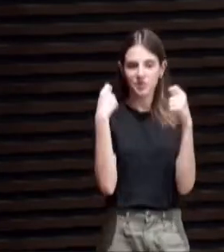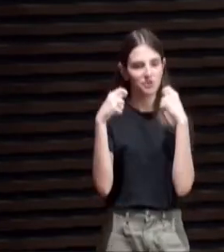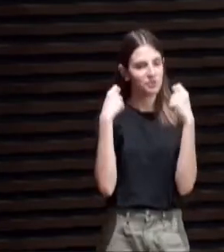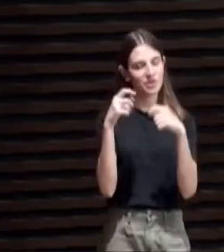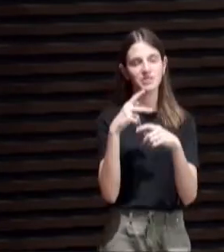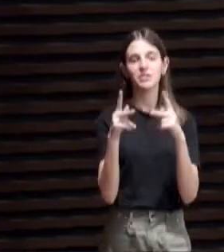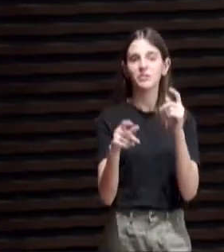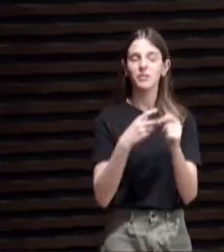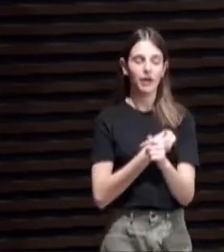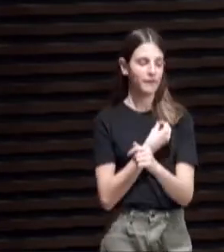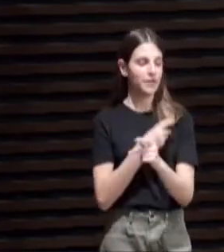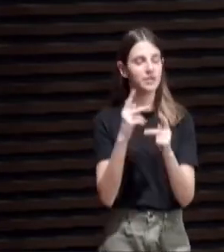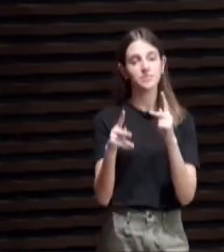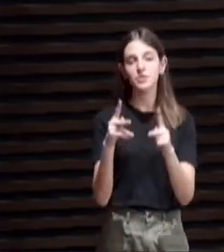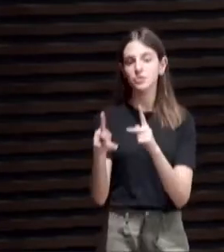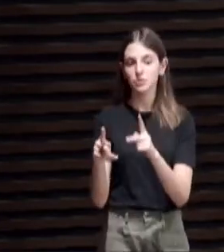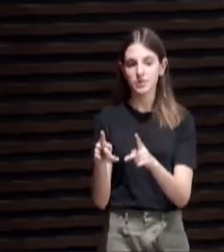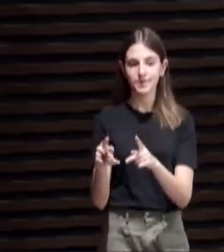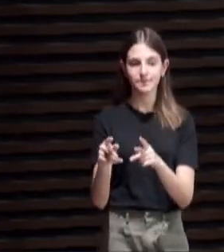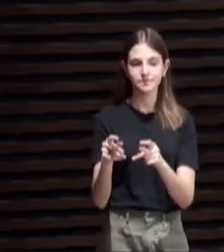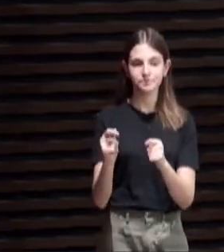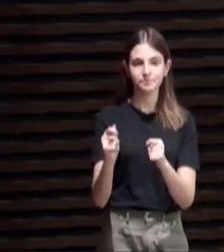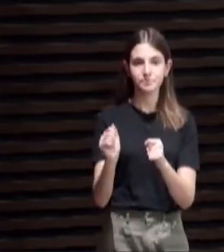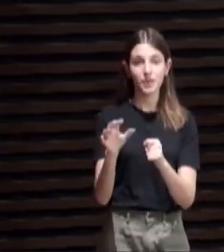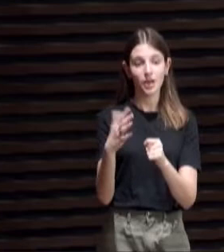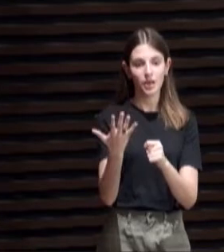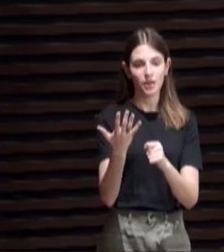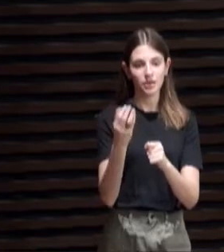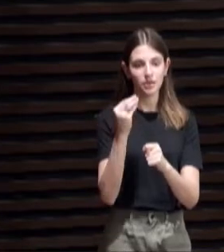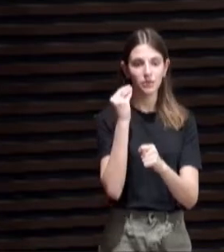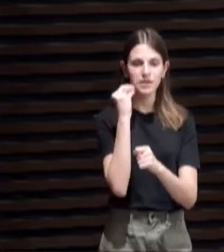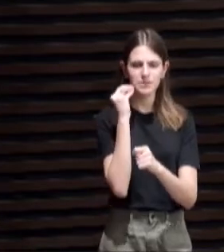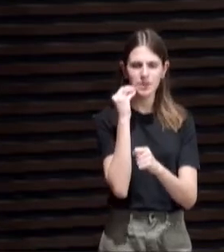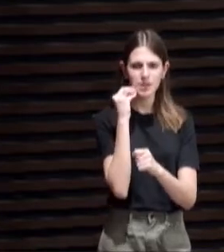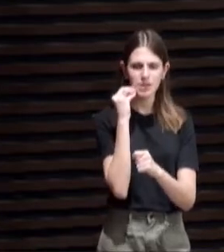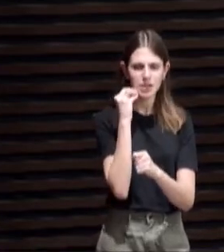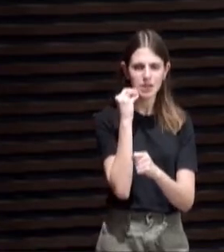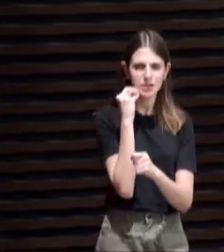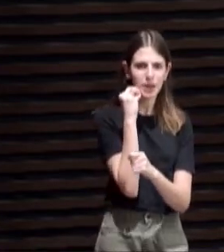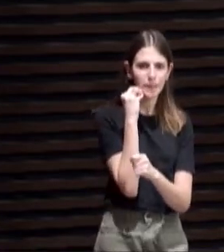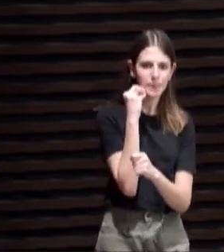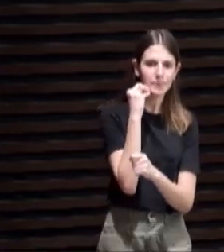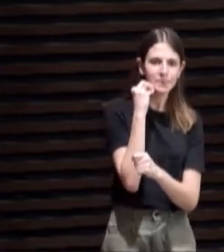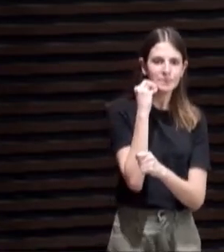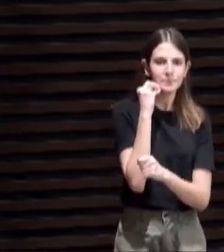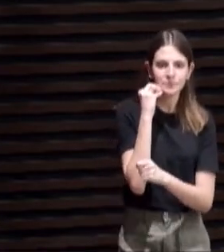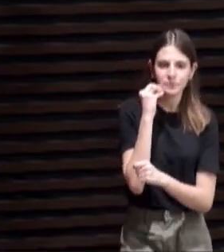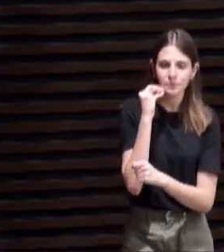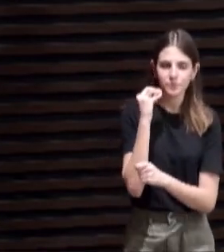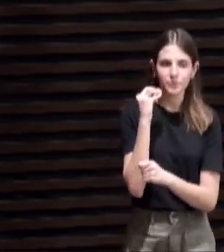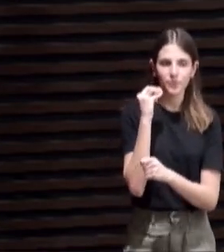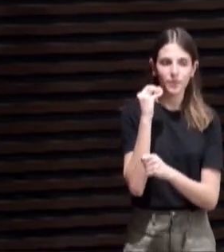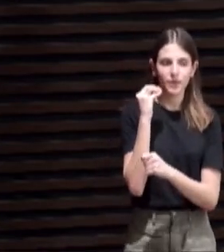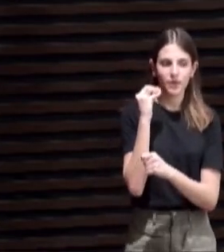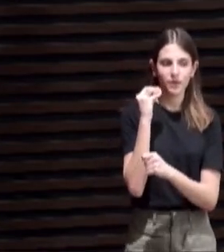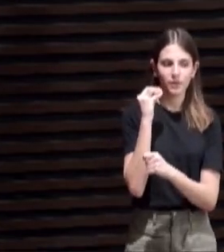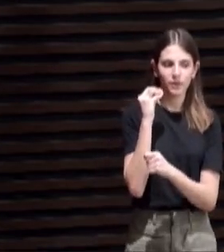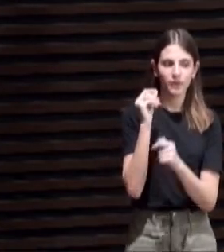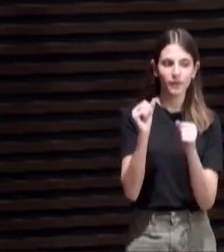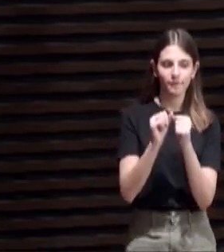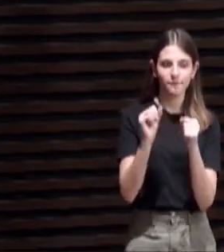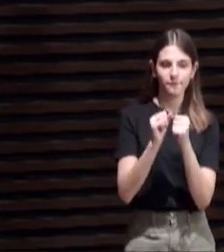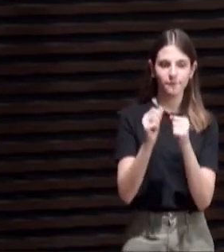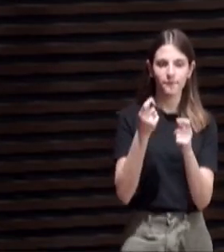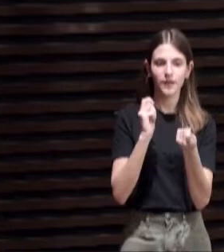parte dessa experiência, ela gera mecanismos de controle. O legalismo é um